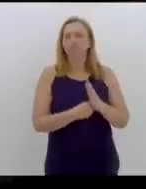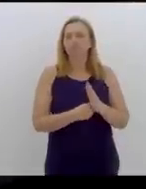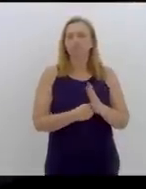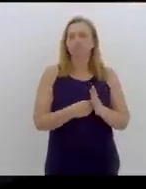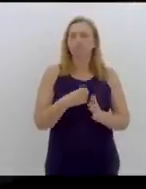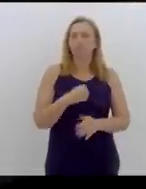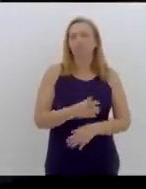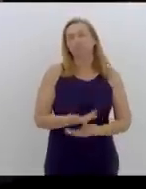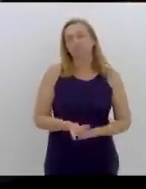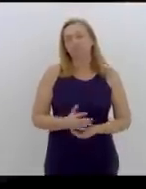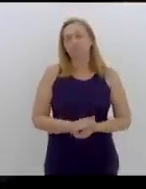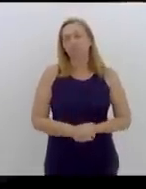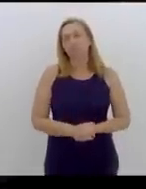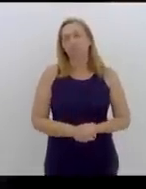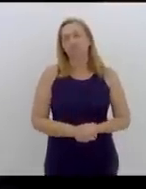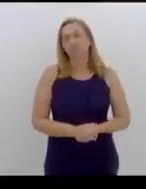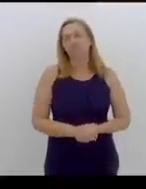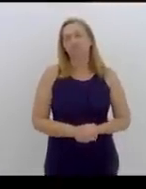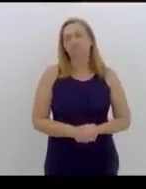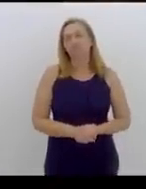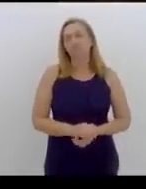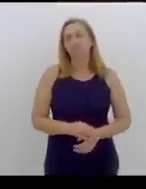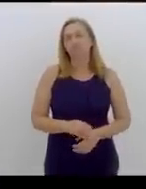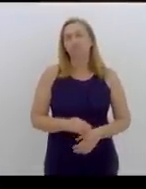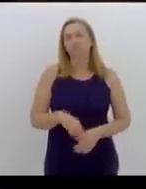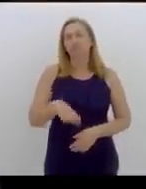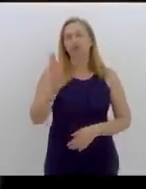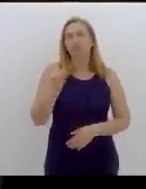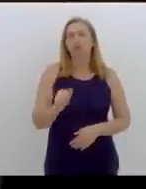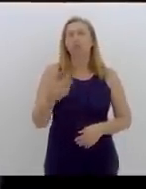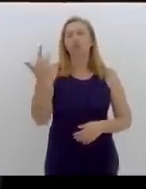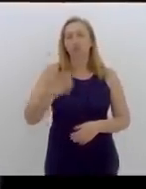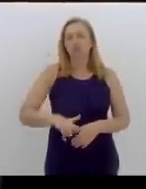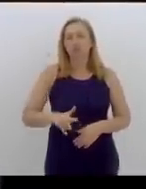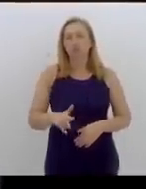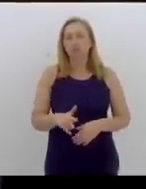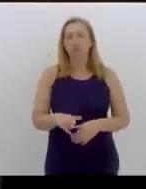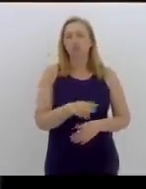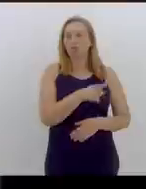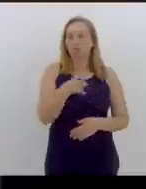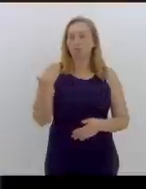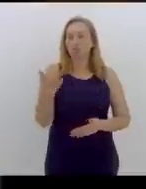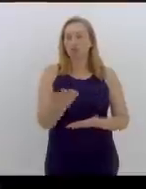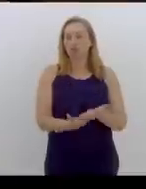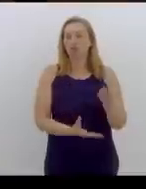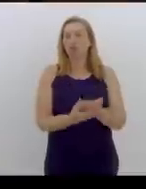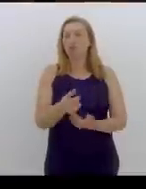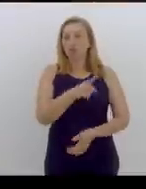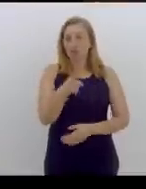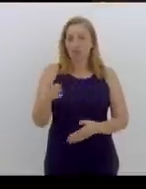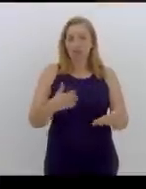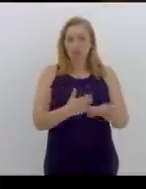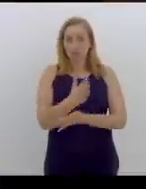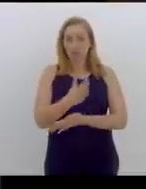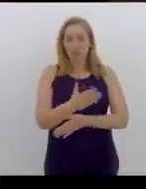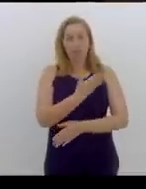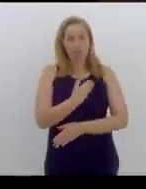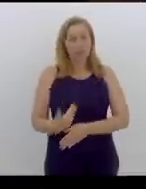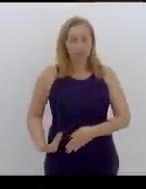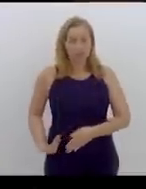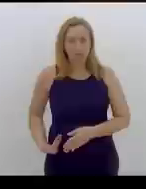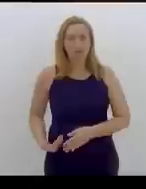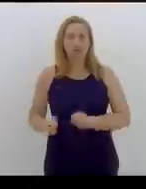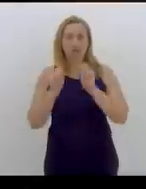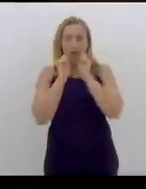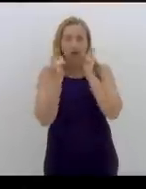técnico é a granada vai cair na mão de vocês de novo aqui vocês aprovaram vocês aprovaram o governador e